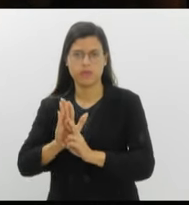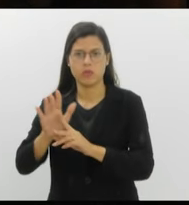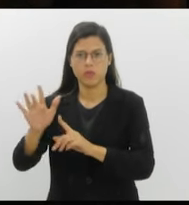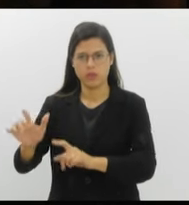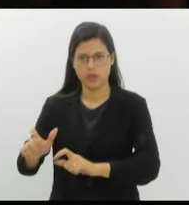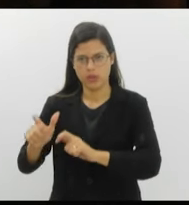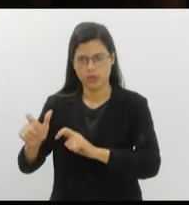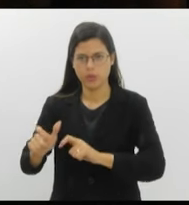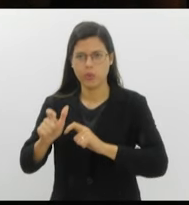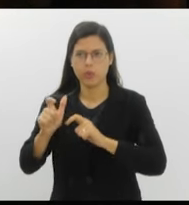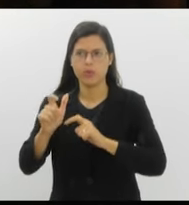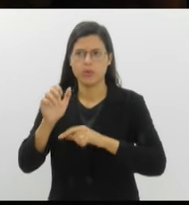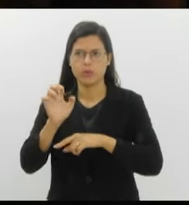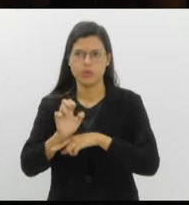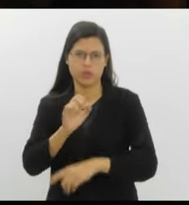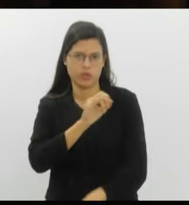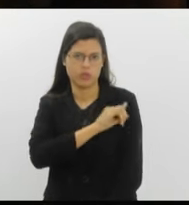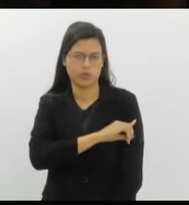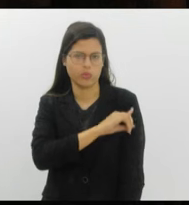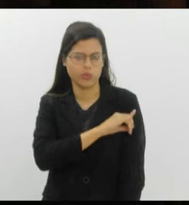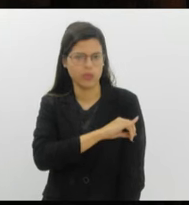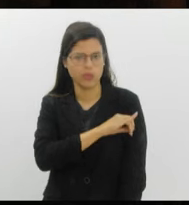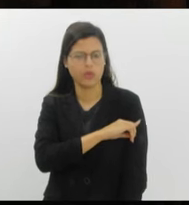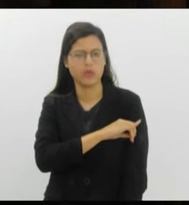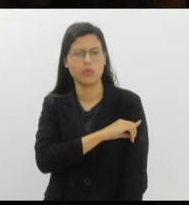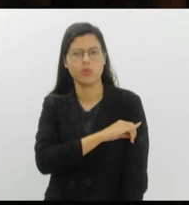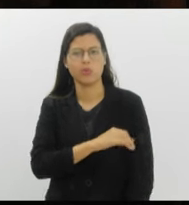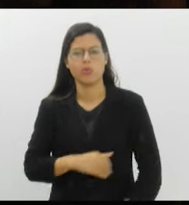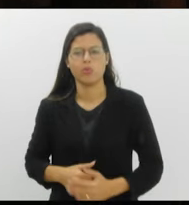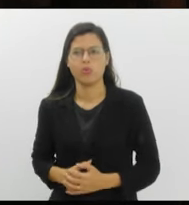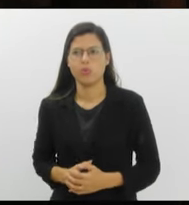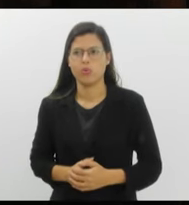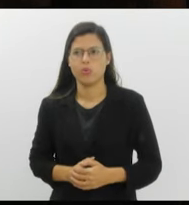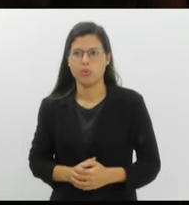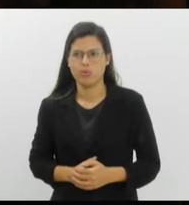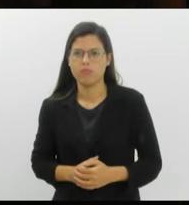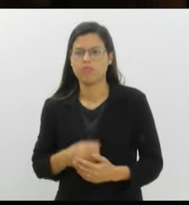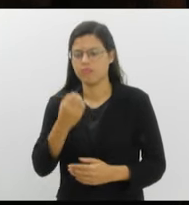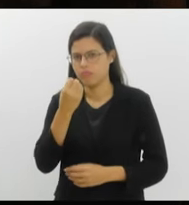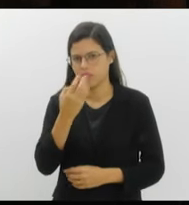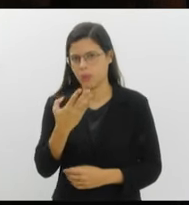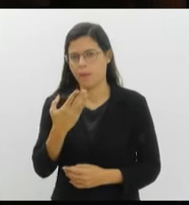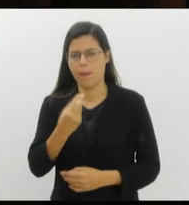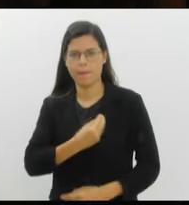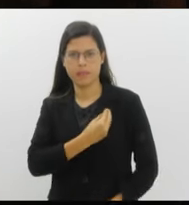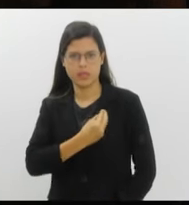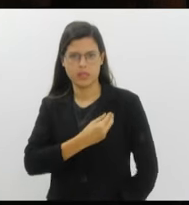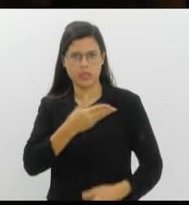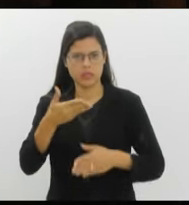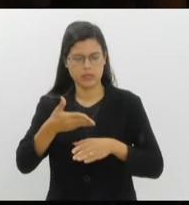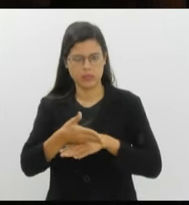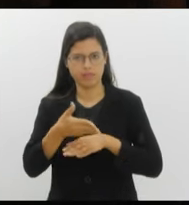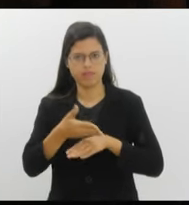Estado do Rio de Janeiro. Muito nos é alvissareiro a sua presença aqui